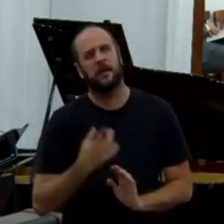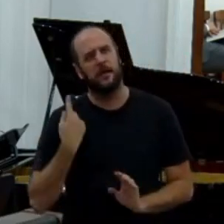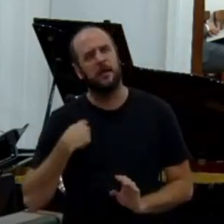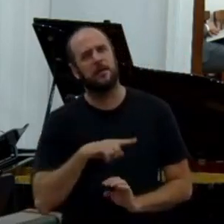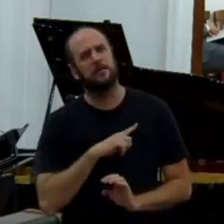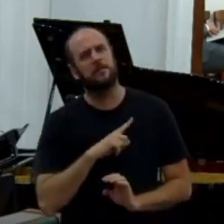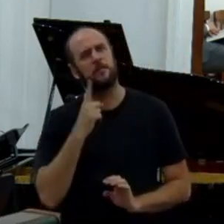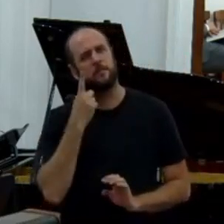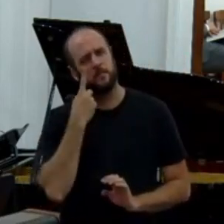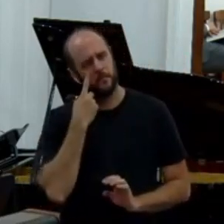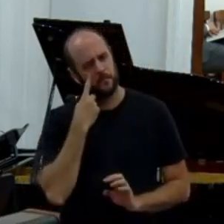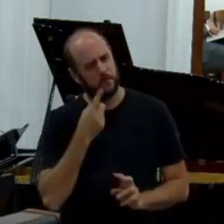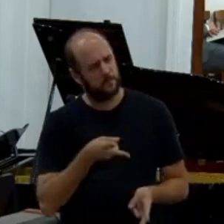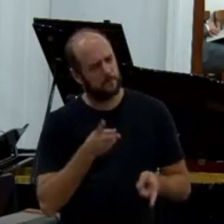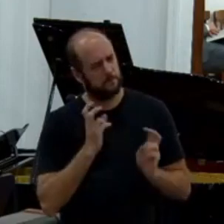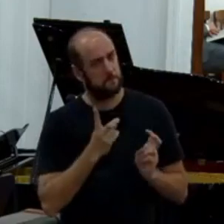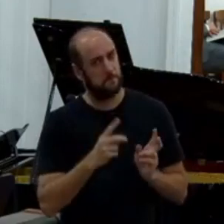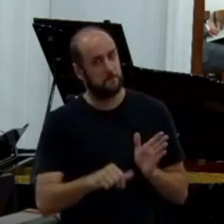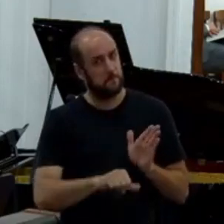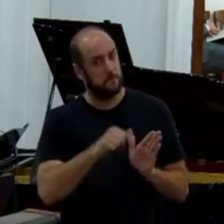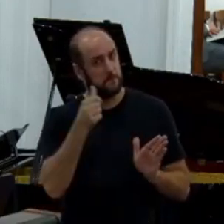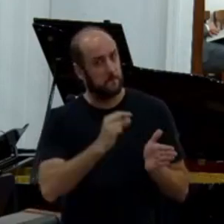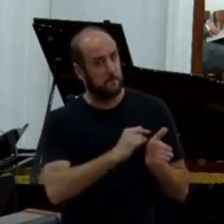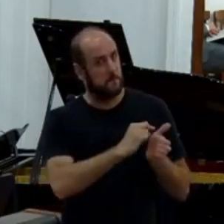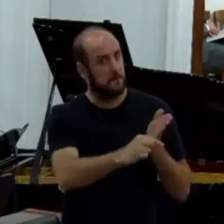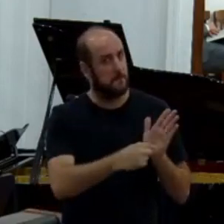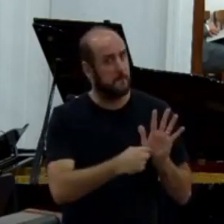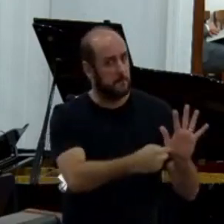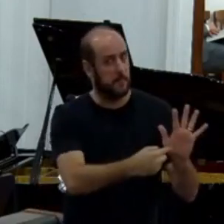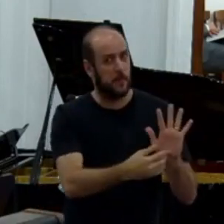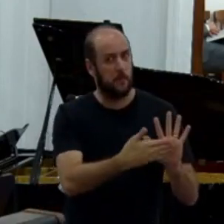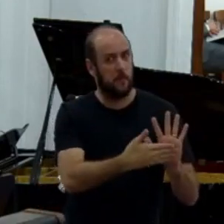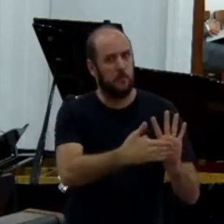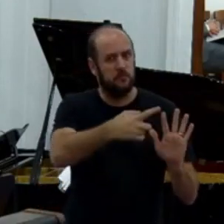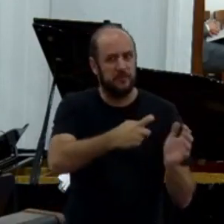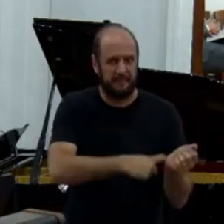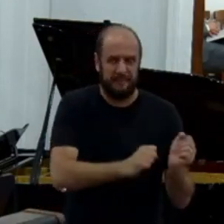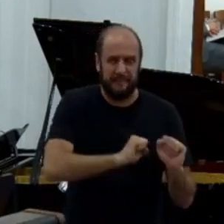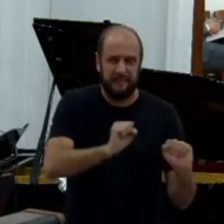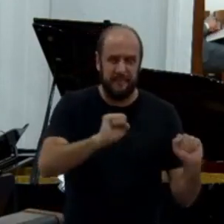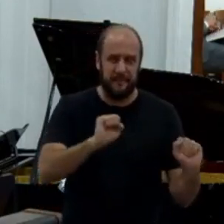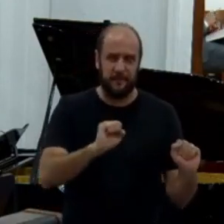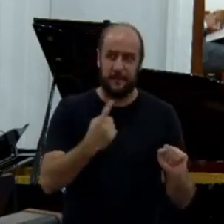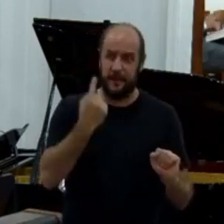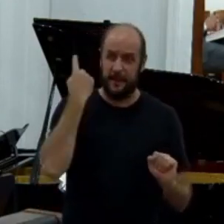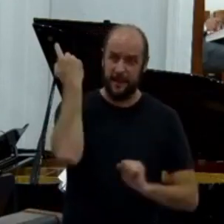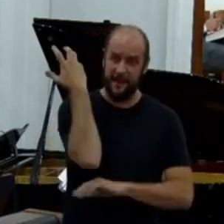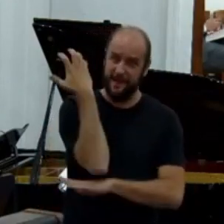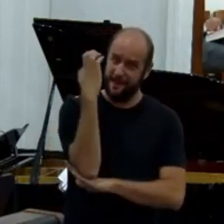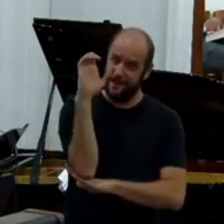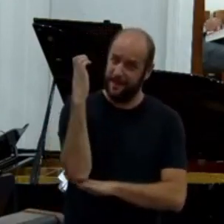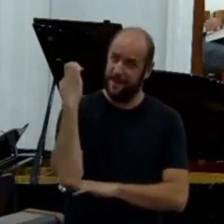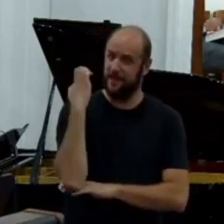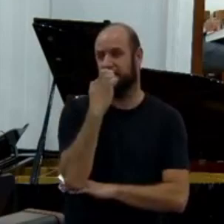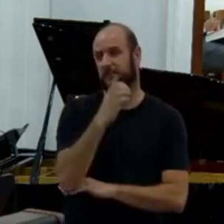nós podemos ver que a primeira expressão de uma ira pecaminosa aconteceu no Jardim do Éden.